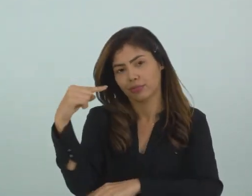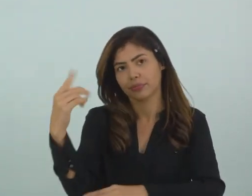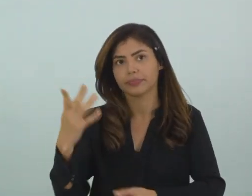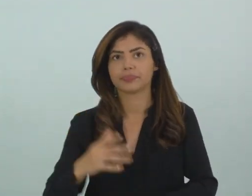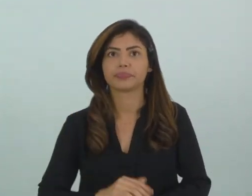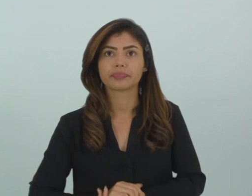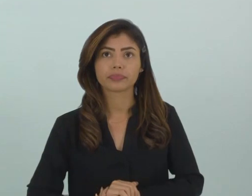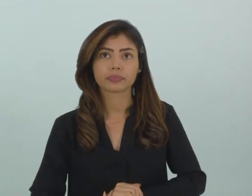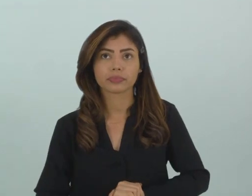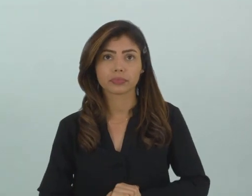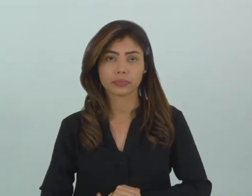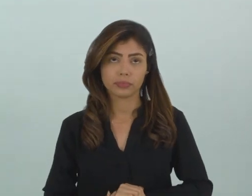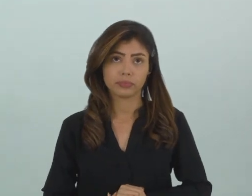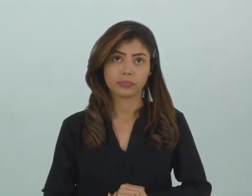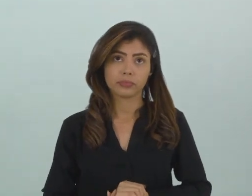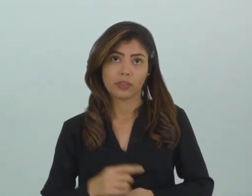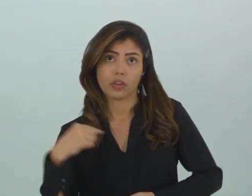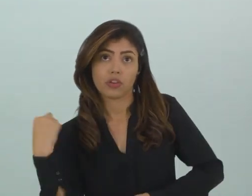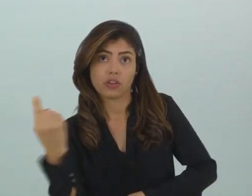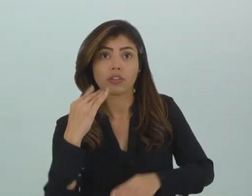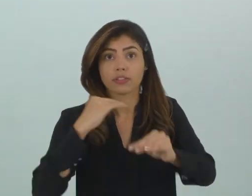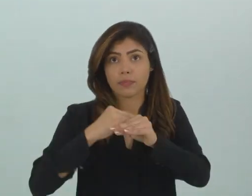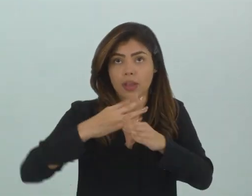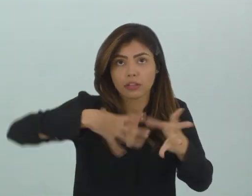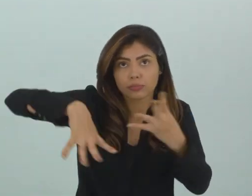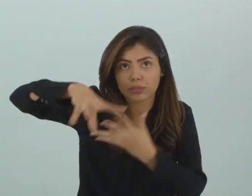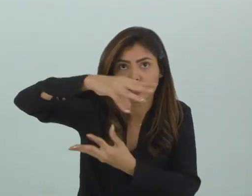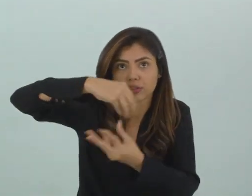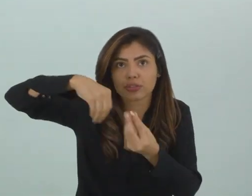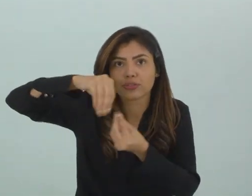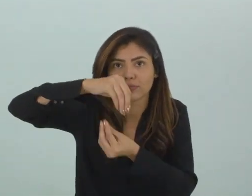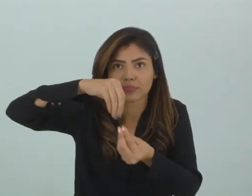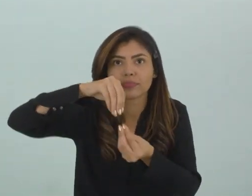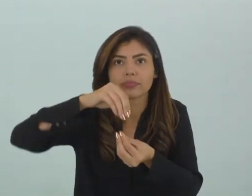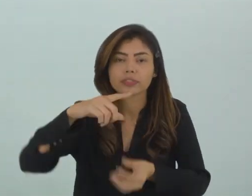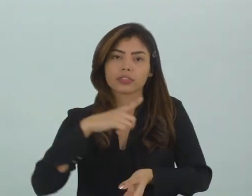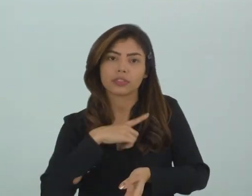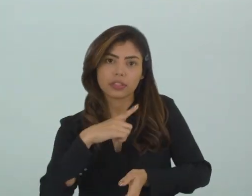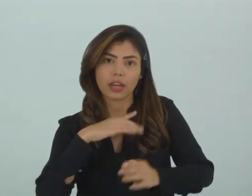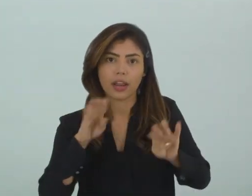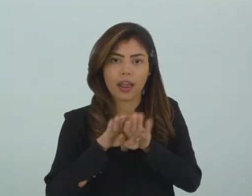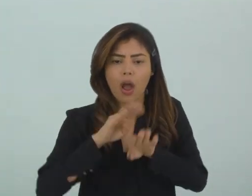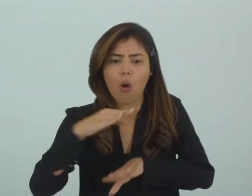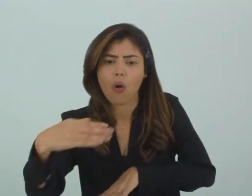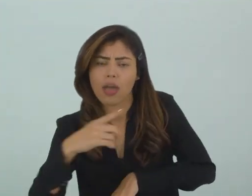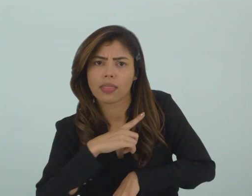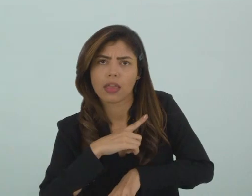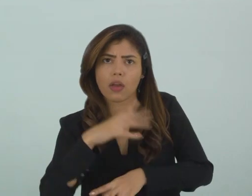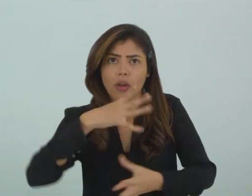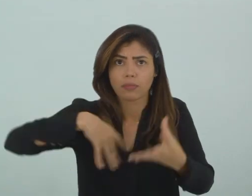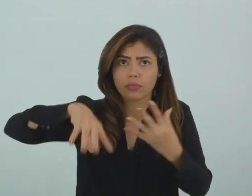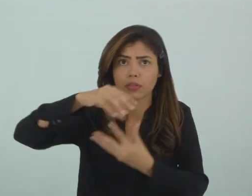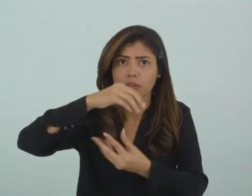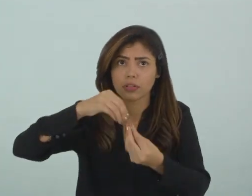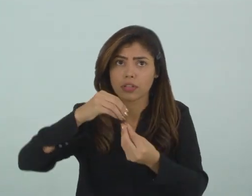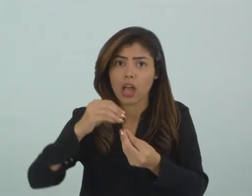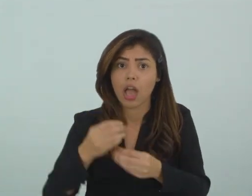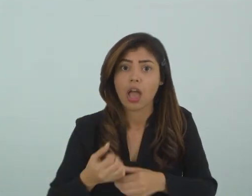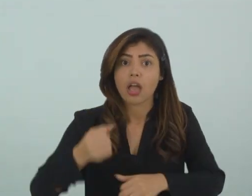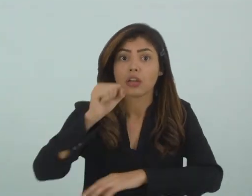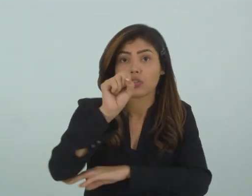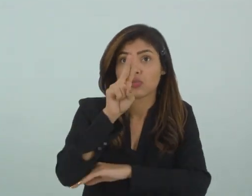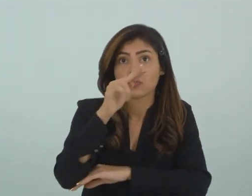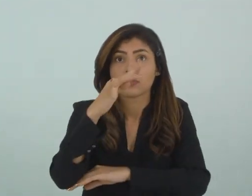Nós temos as misturas. As misturas, elas ocorrem quando a gente tem uma mistura entre substâncias simples ou